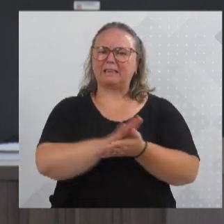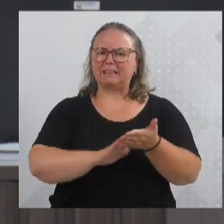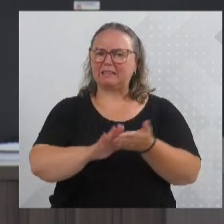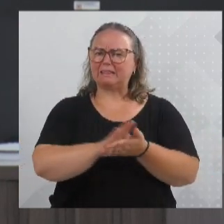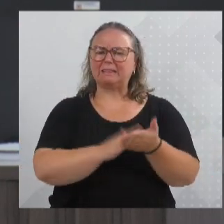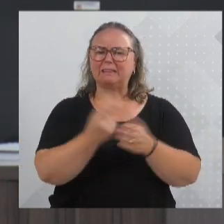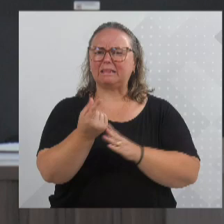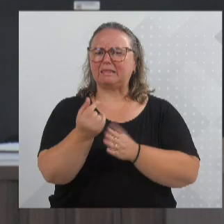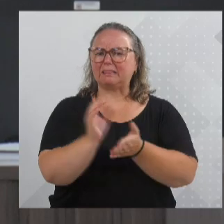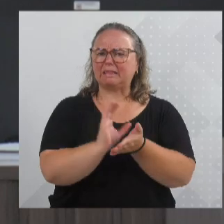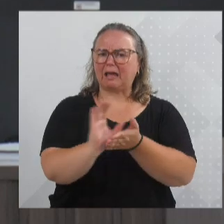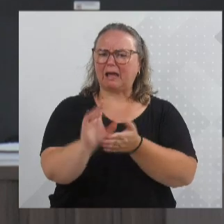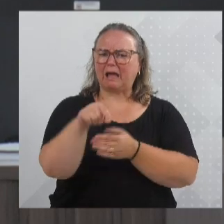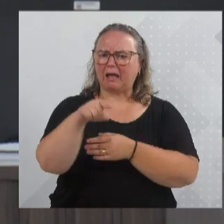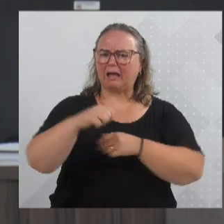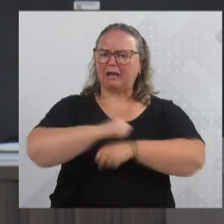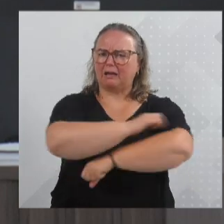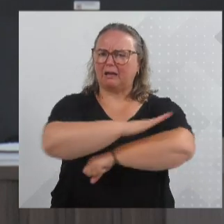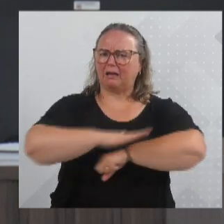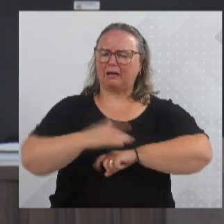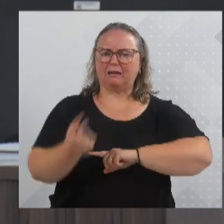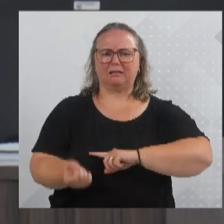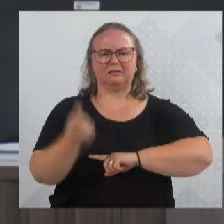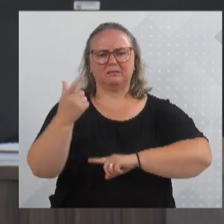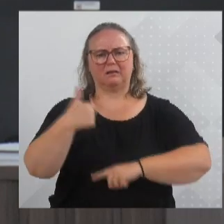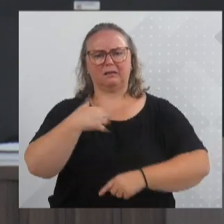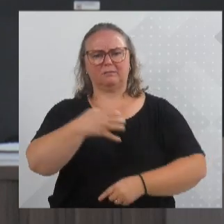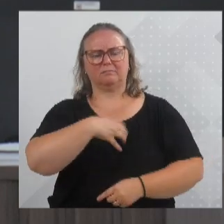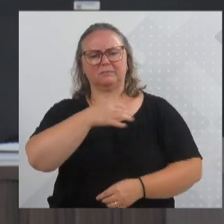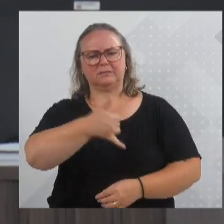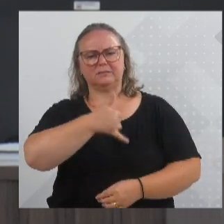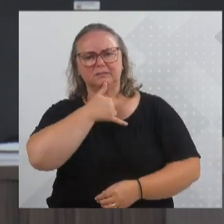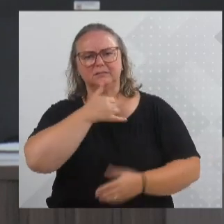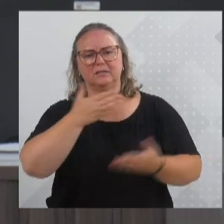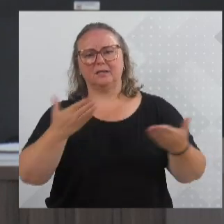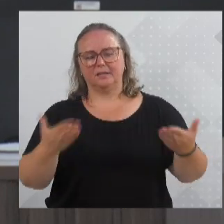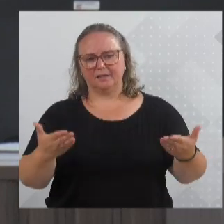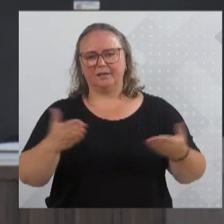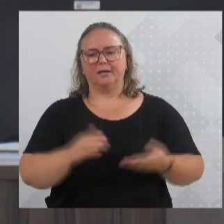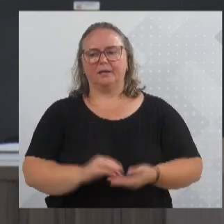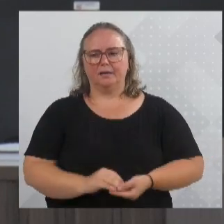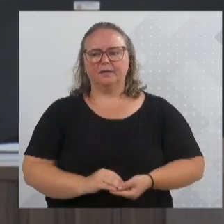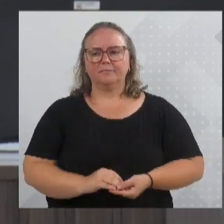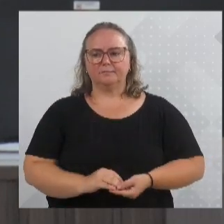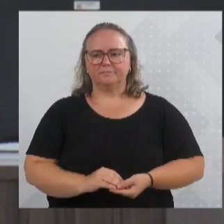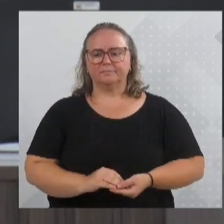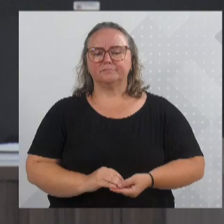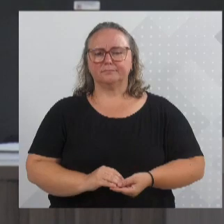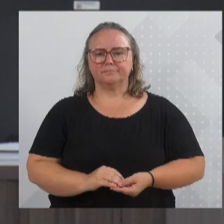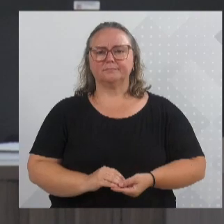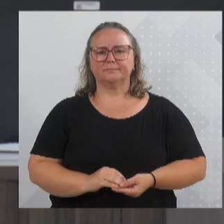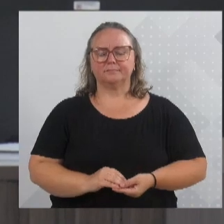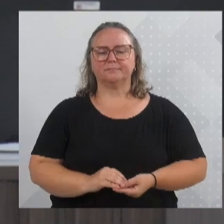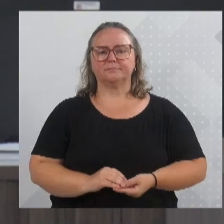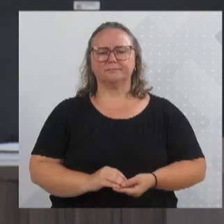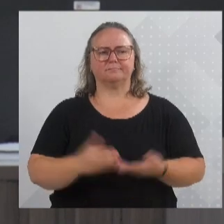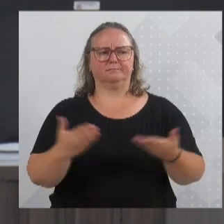para ajudar essa obra ali. Eu fico triste quando isso acontece. Tendo deputado da região,